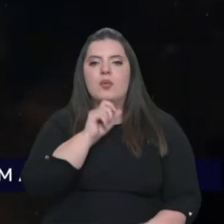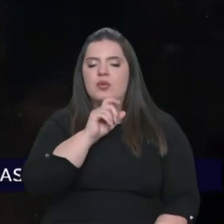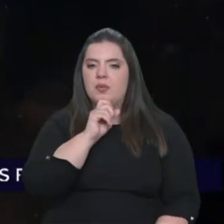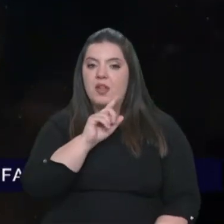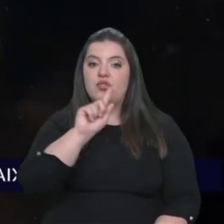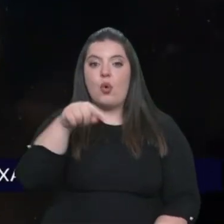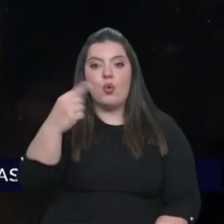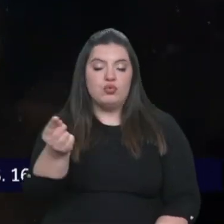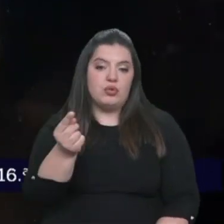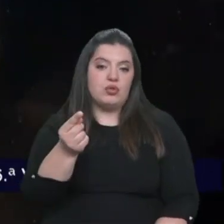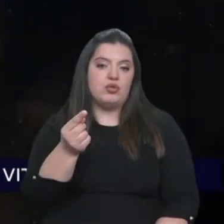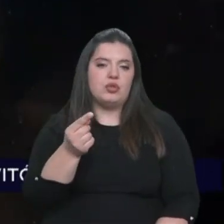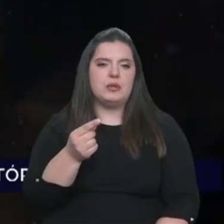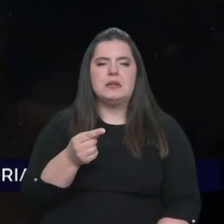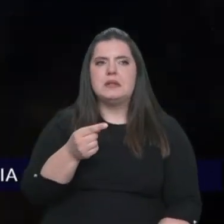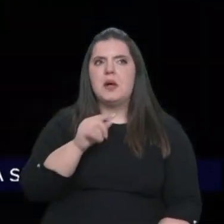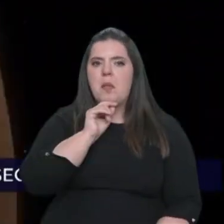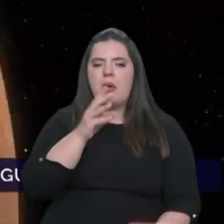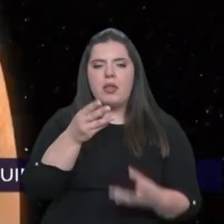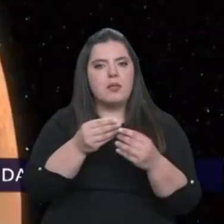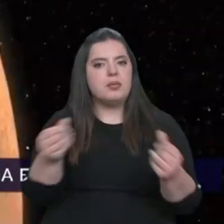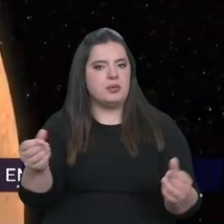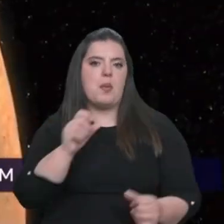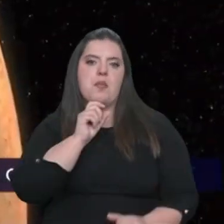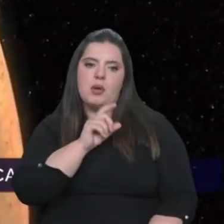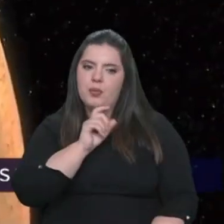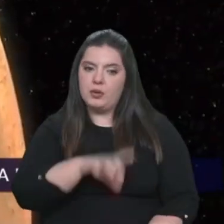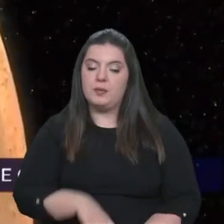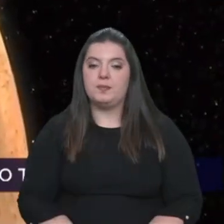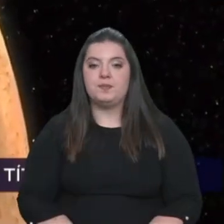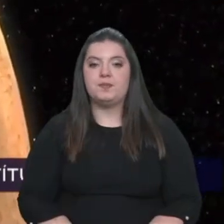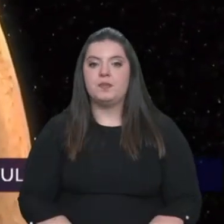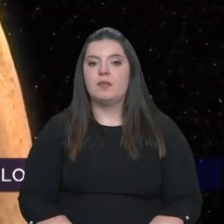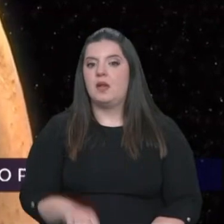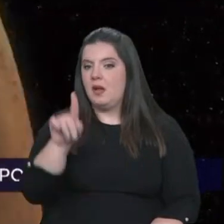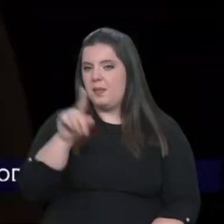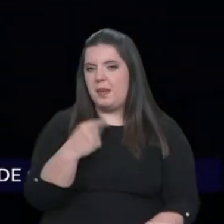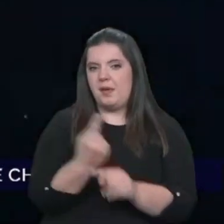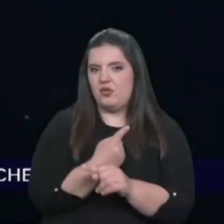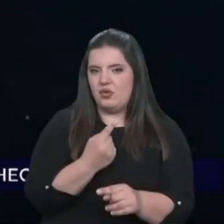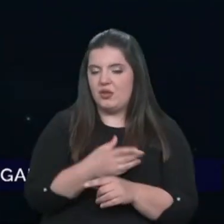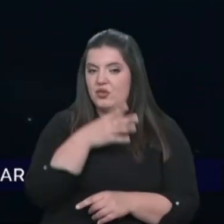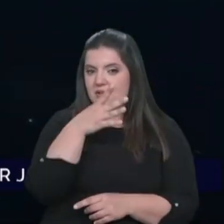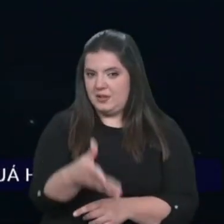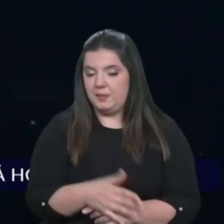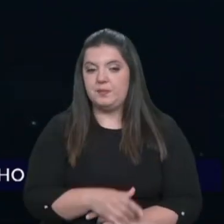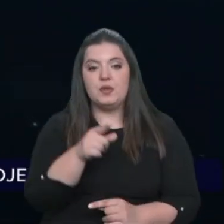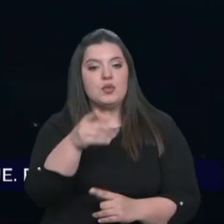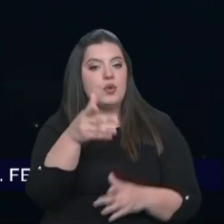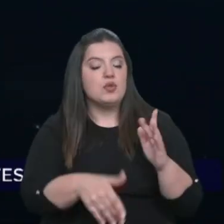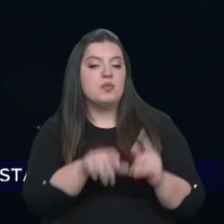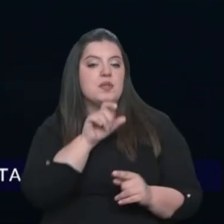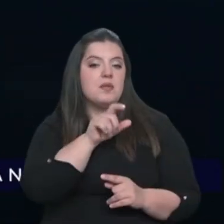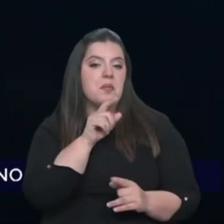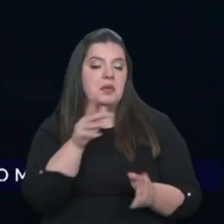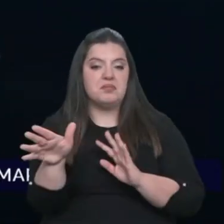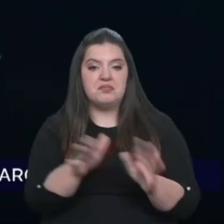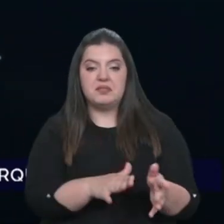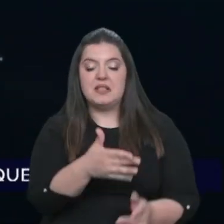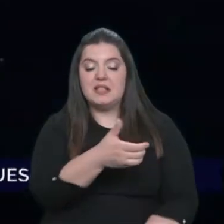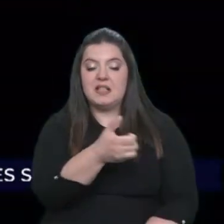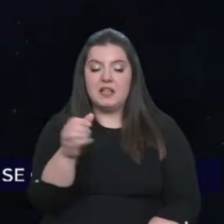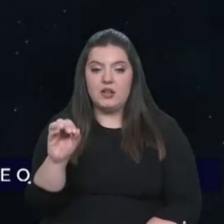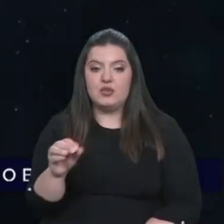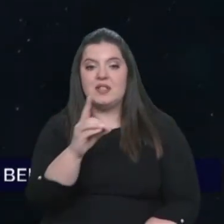outros enigmas no próprio Sistema Solar. Os primeiros dados apontavam que isto aconteceu provavelmente entre os primeiros 500